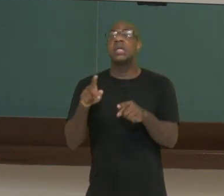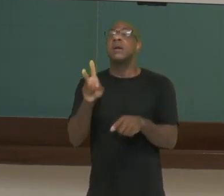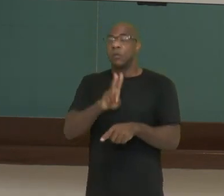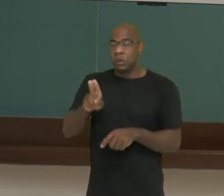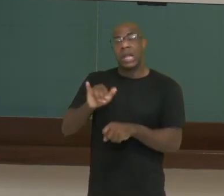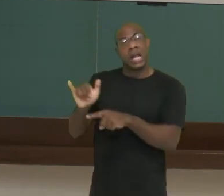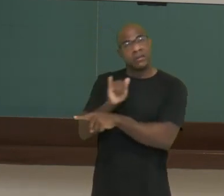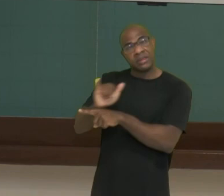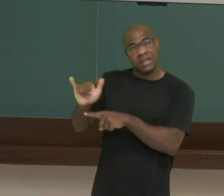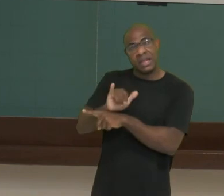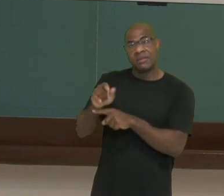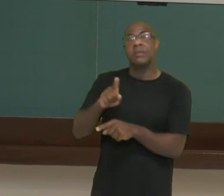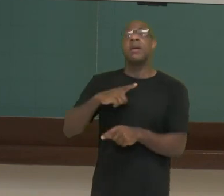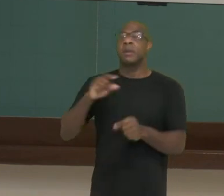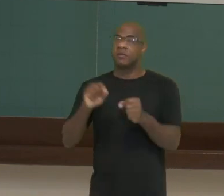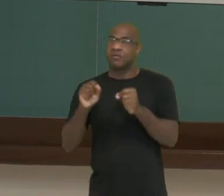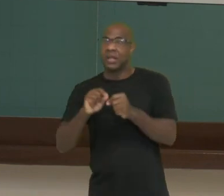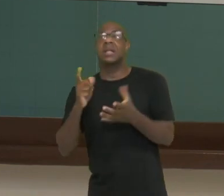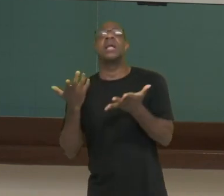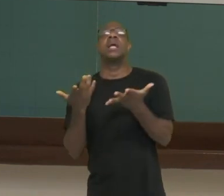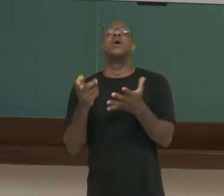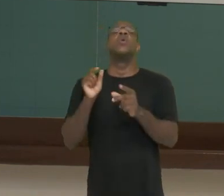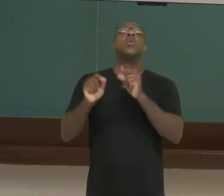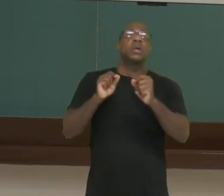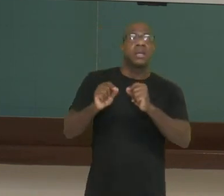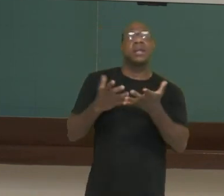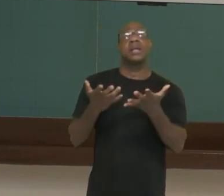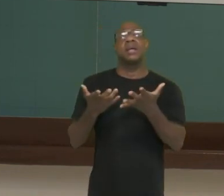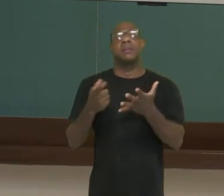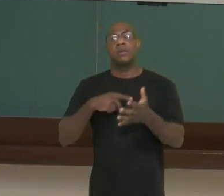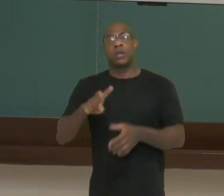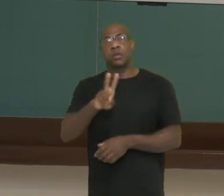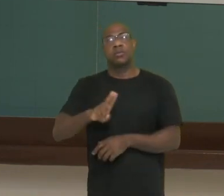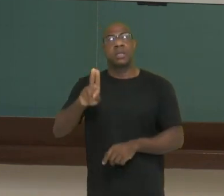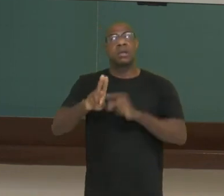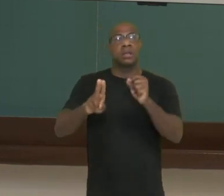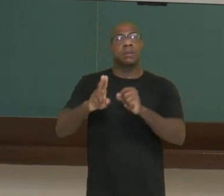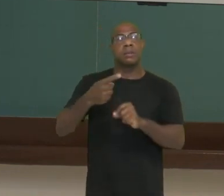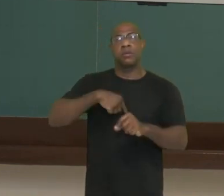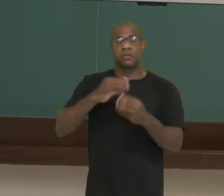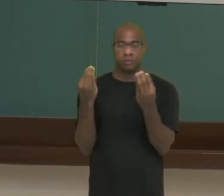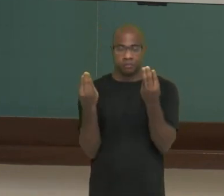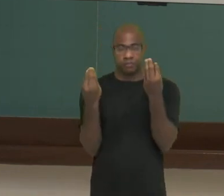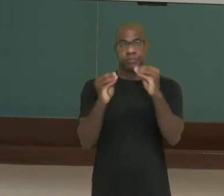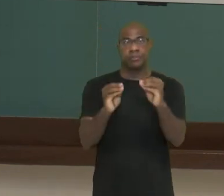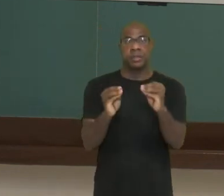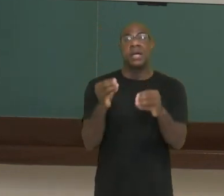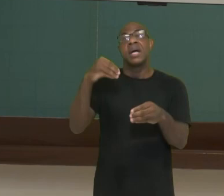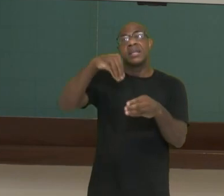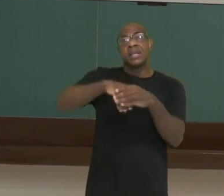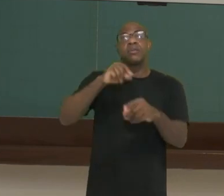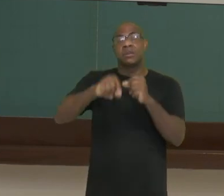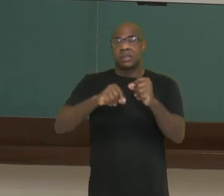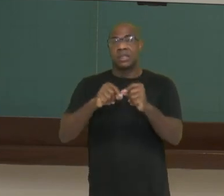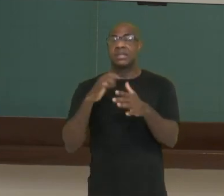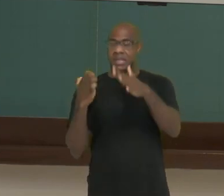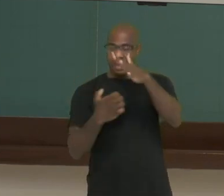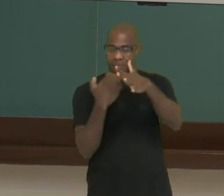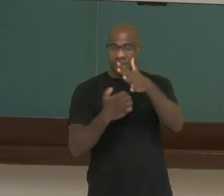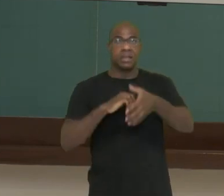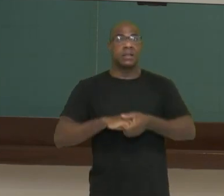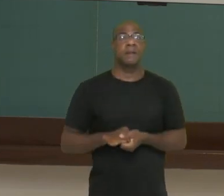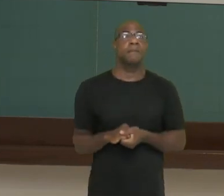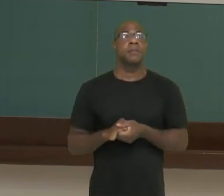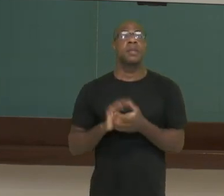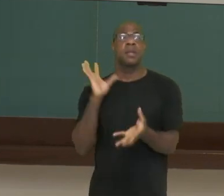estratégicas para que a gente possa utilizar aquilo para a gente aplicar dentro do nosso negócio.